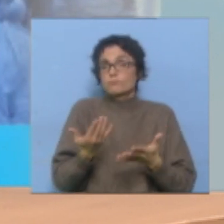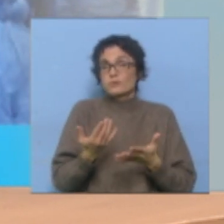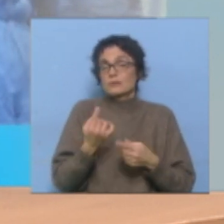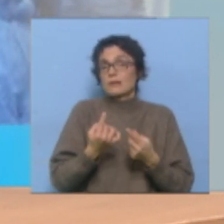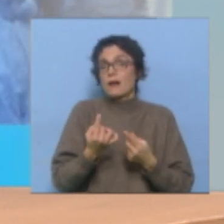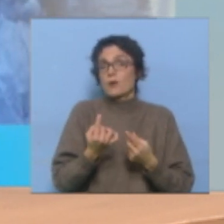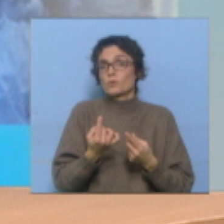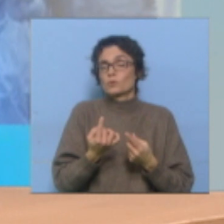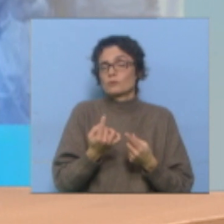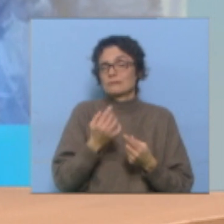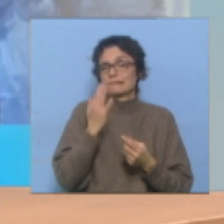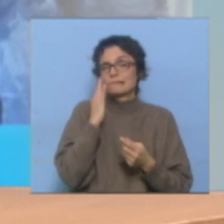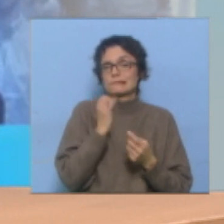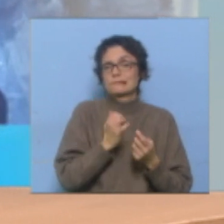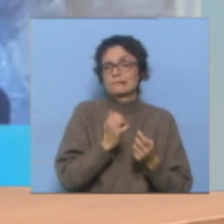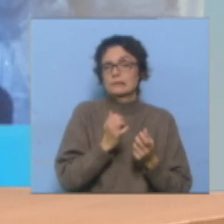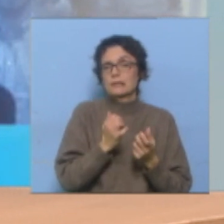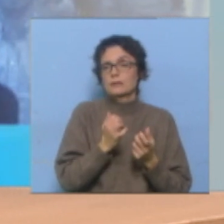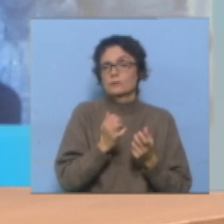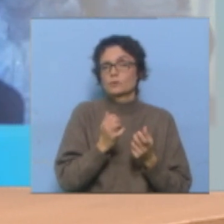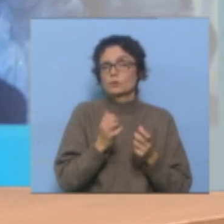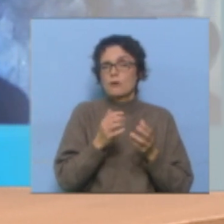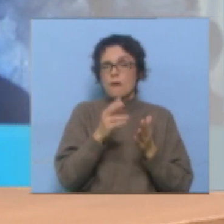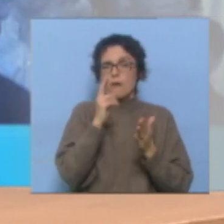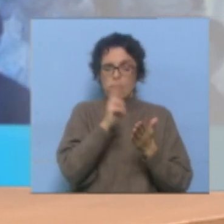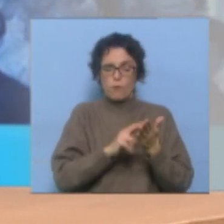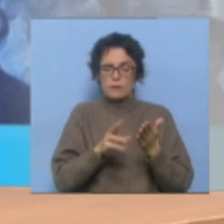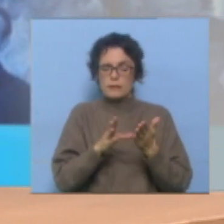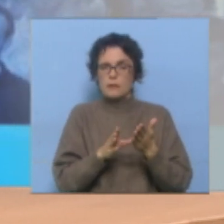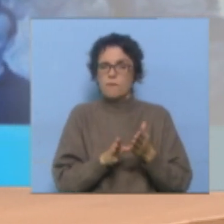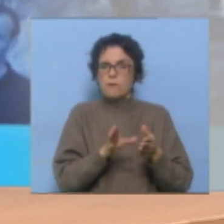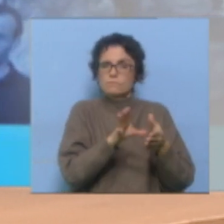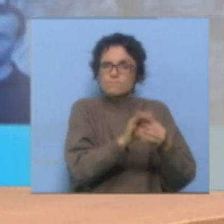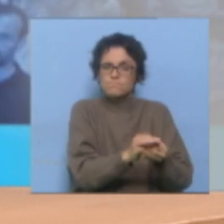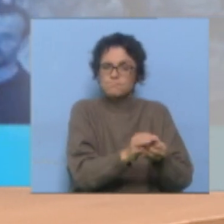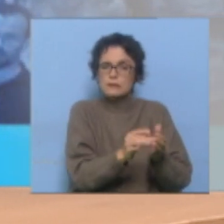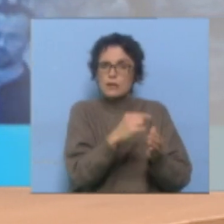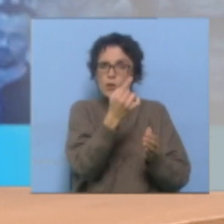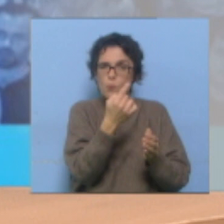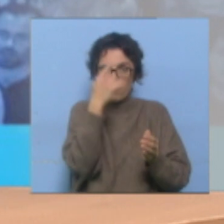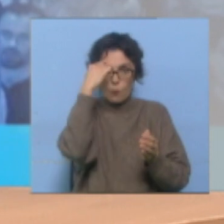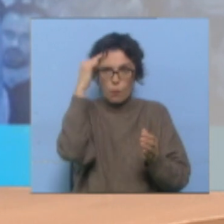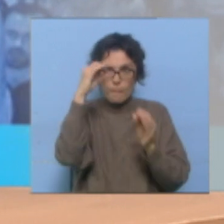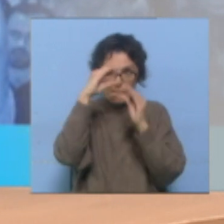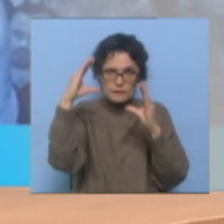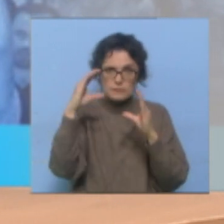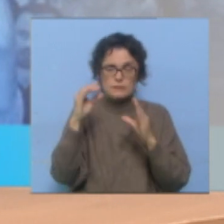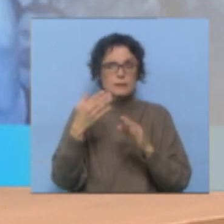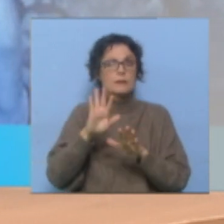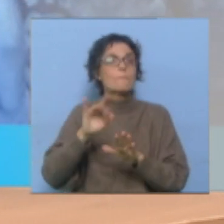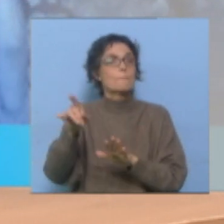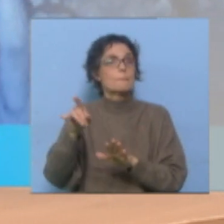alguns colá-lo a outras ideologias, quando ele afirmava